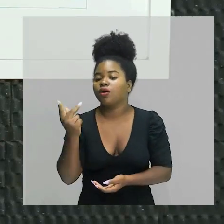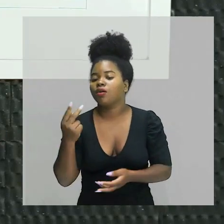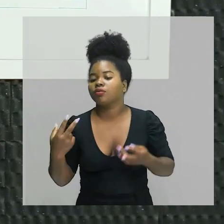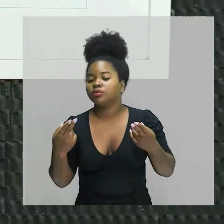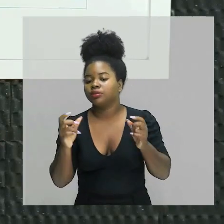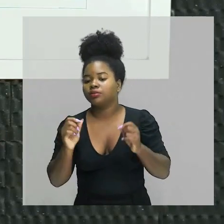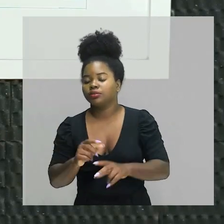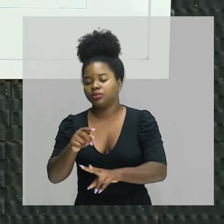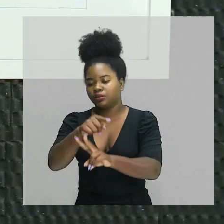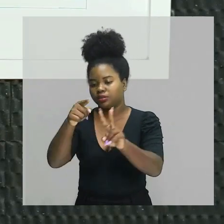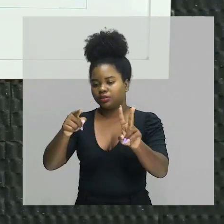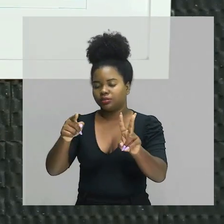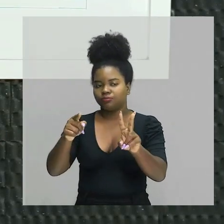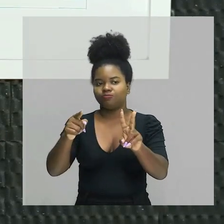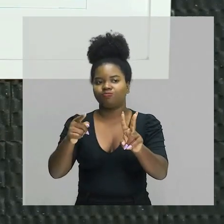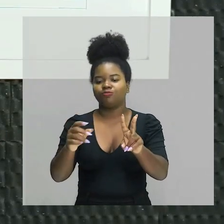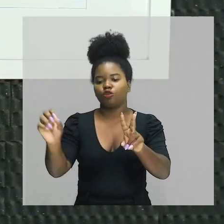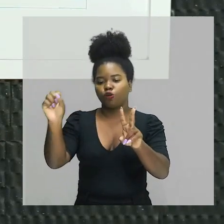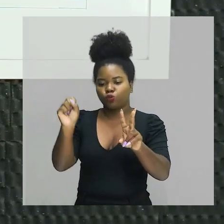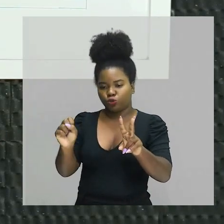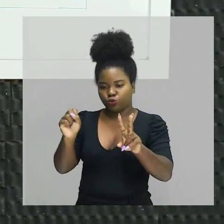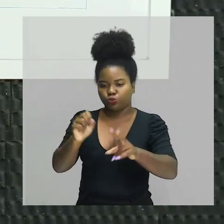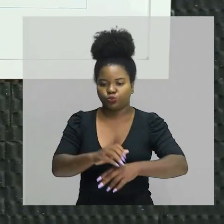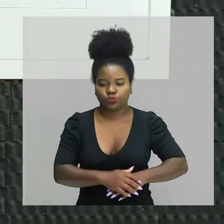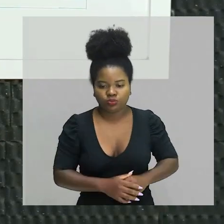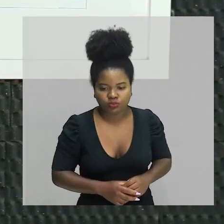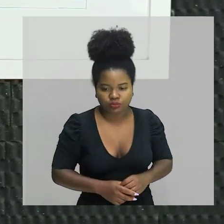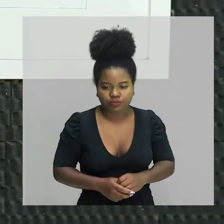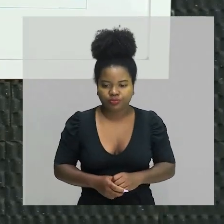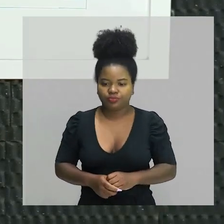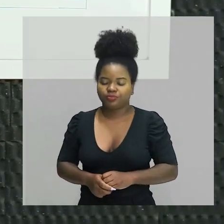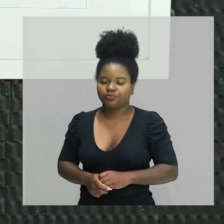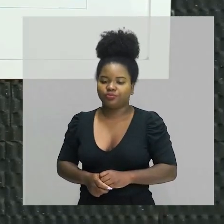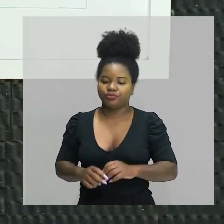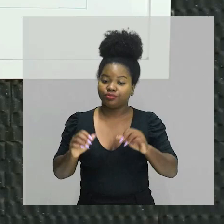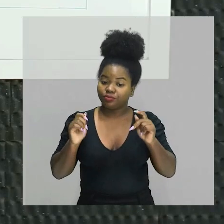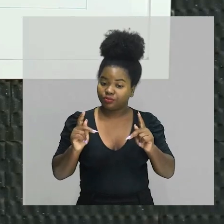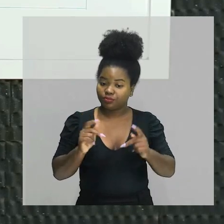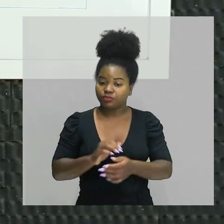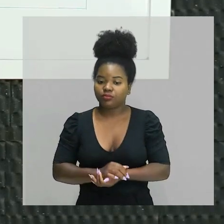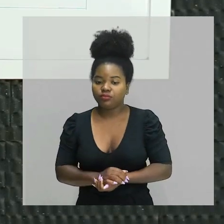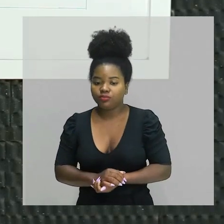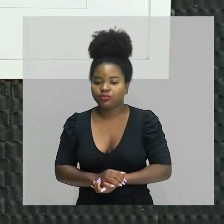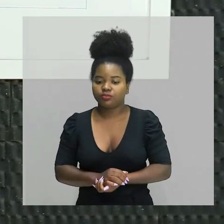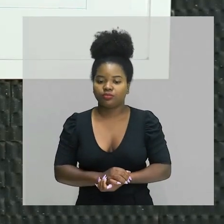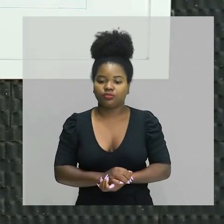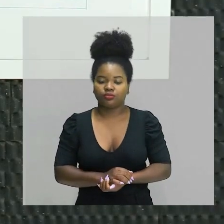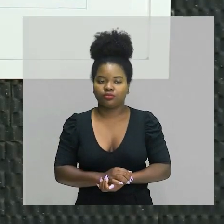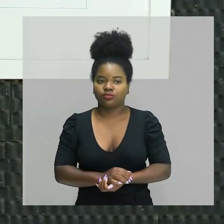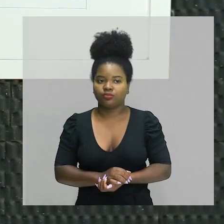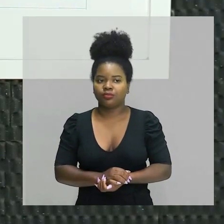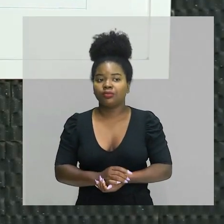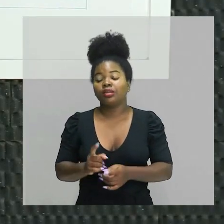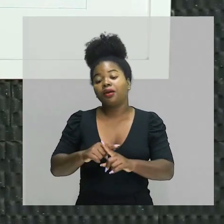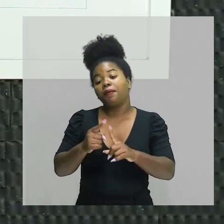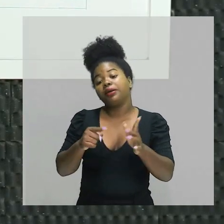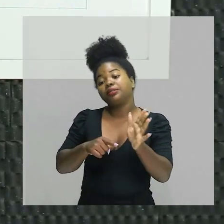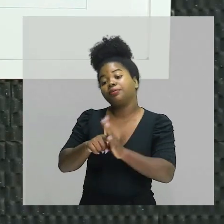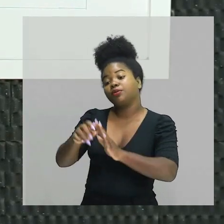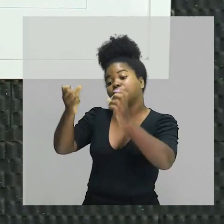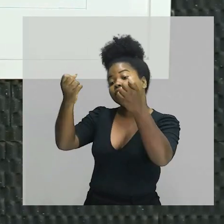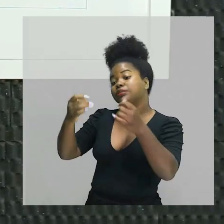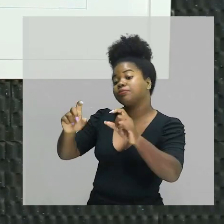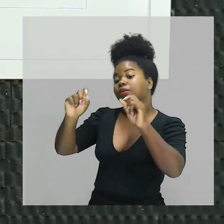vai ser igual a raiz quadrada de 8. Beleza, turminha? Olha só, turma, mas o que a questão